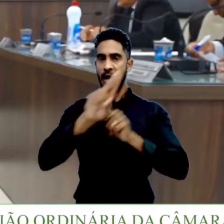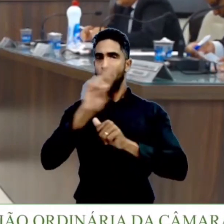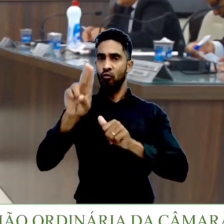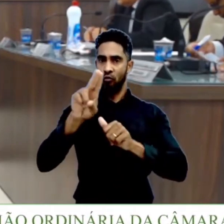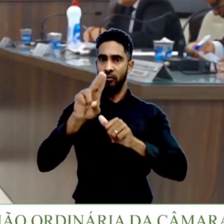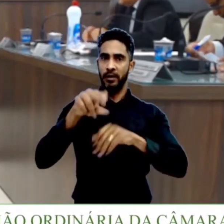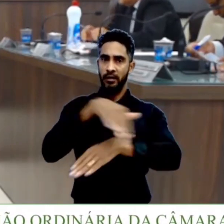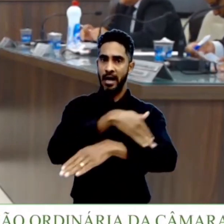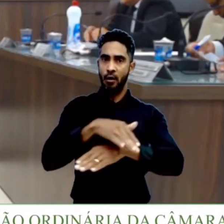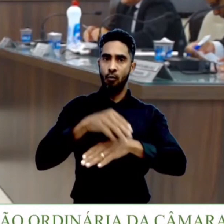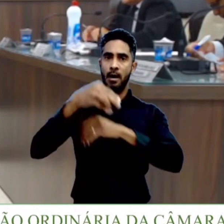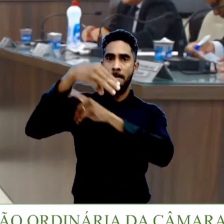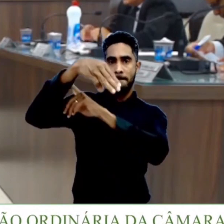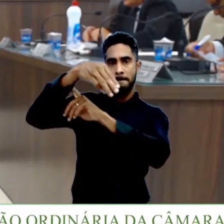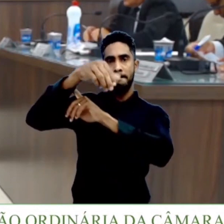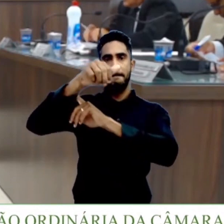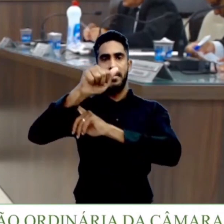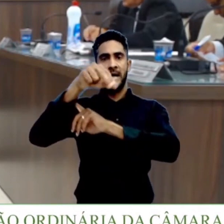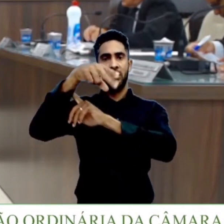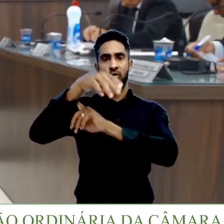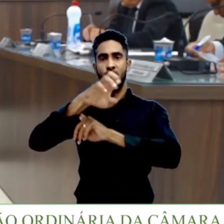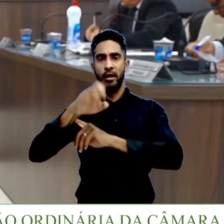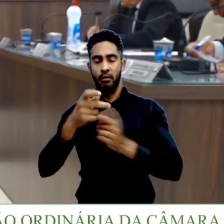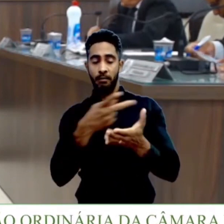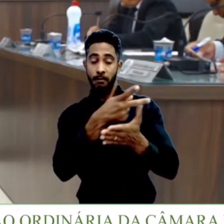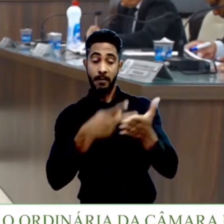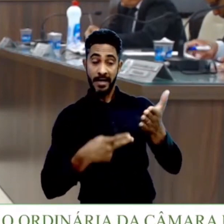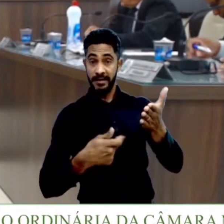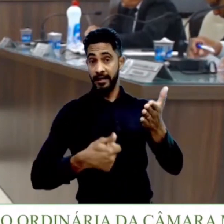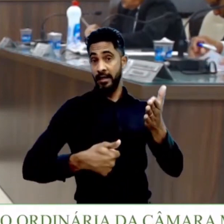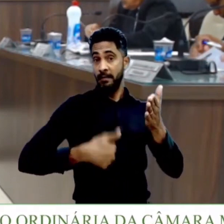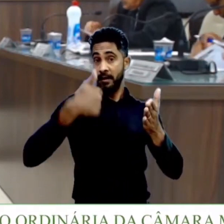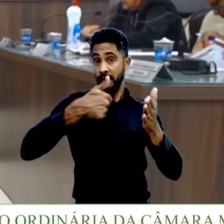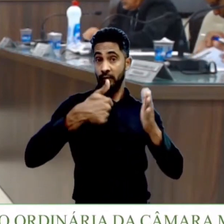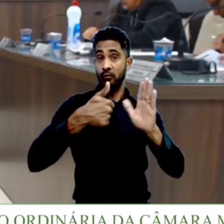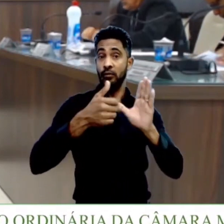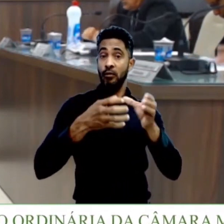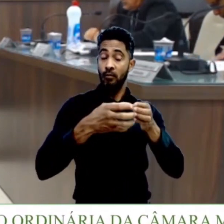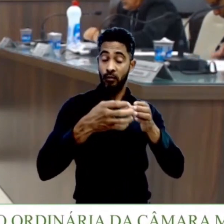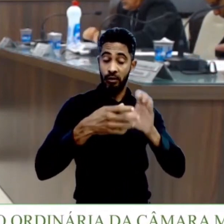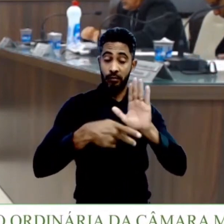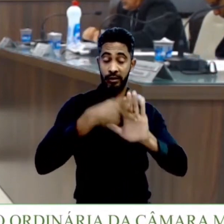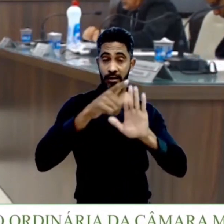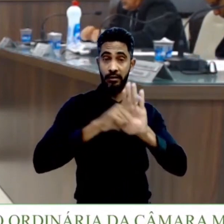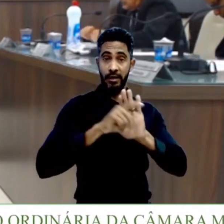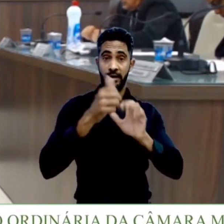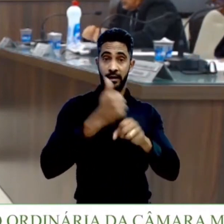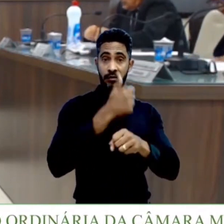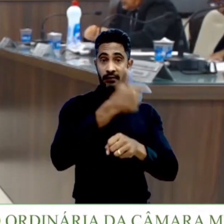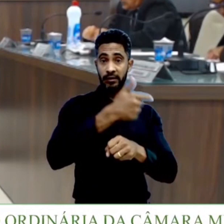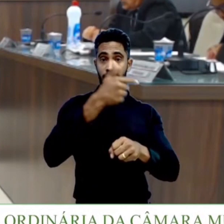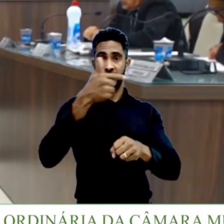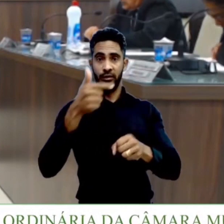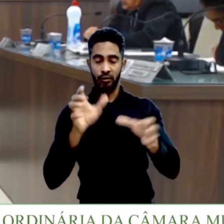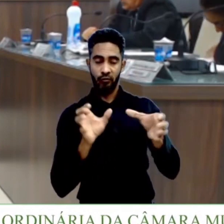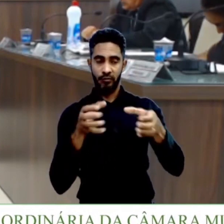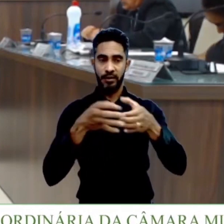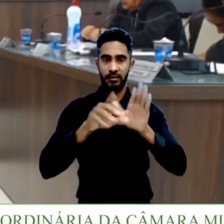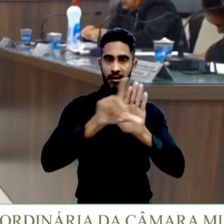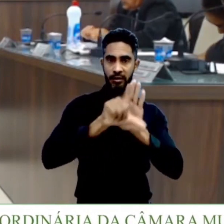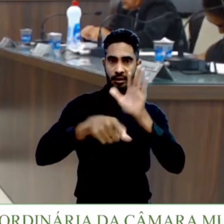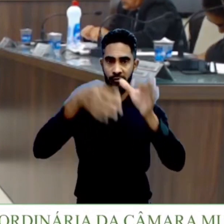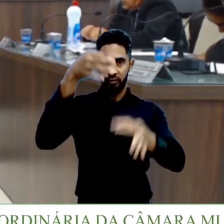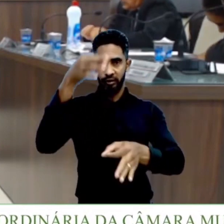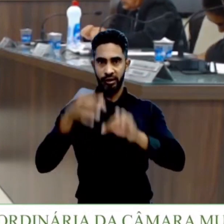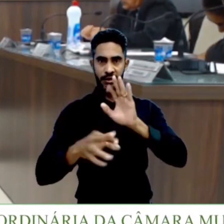Santos. Parecer para o primeiro turno do projeto de lei número 142/2022, Comissão de